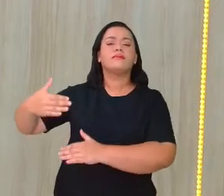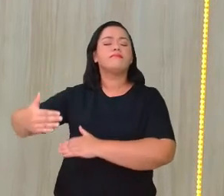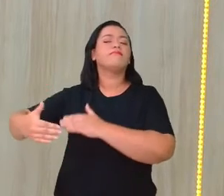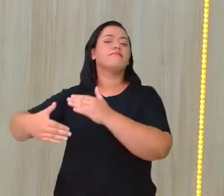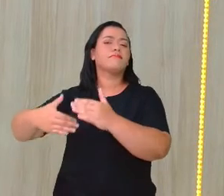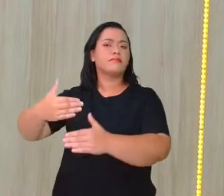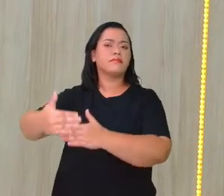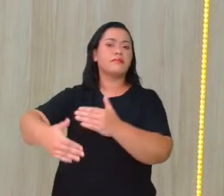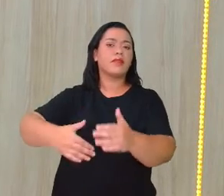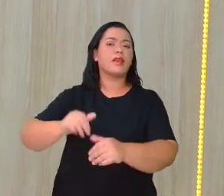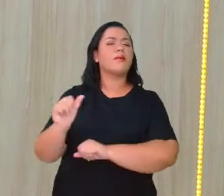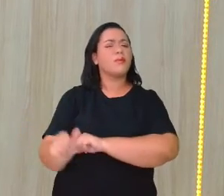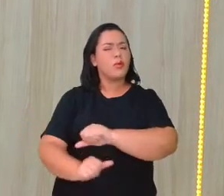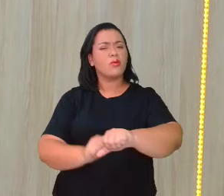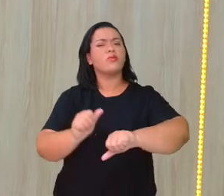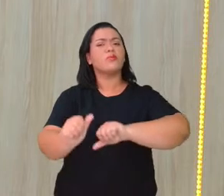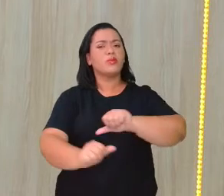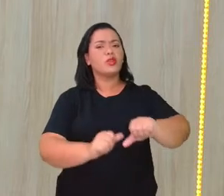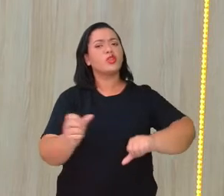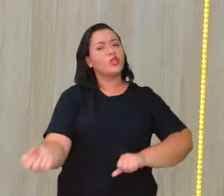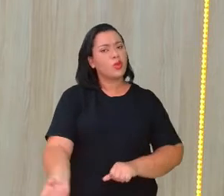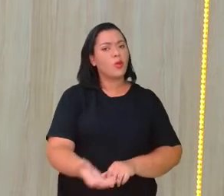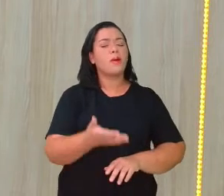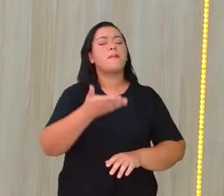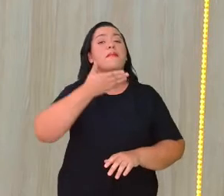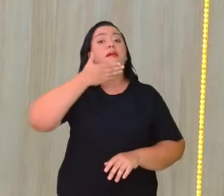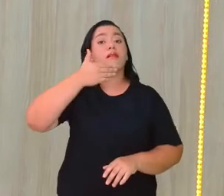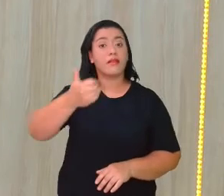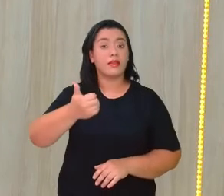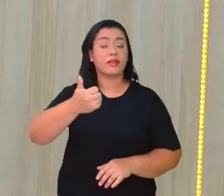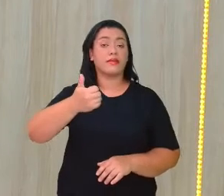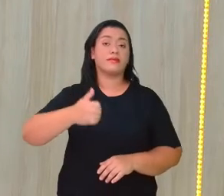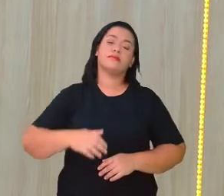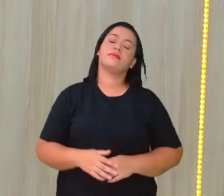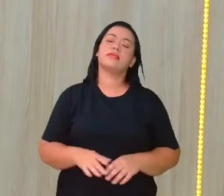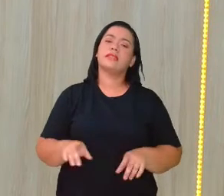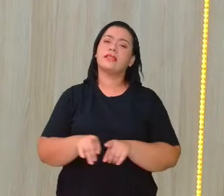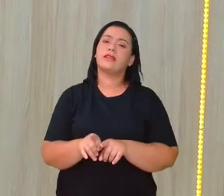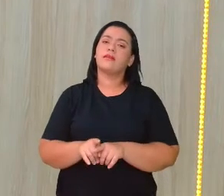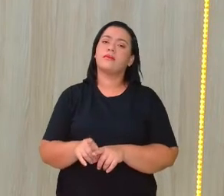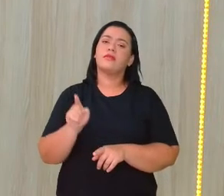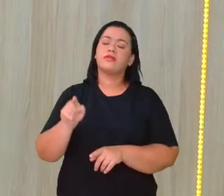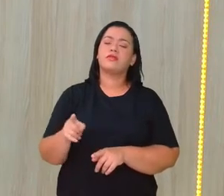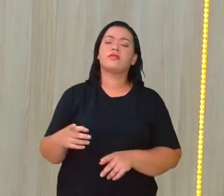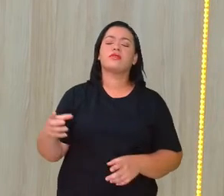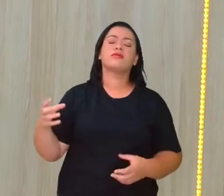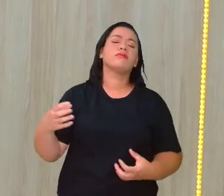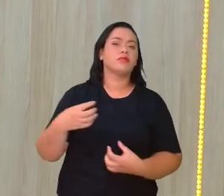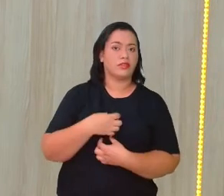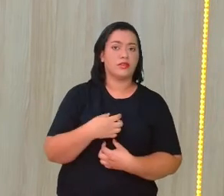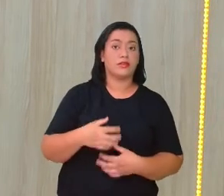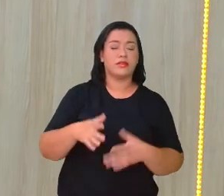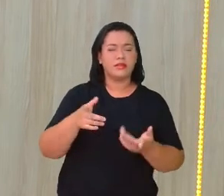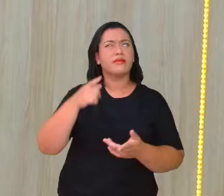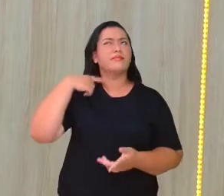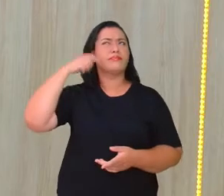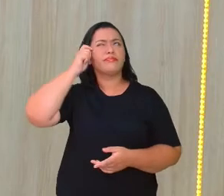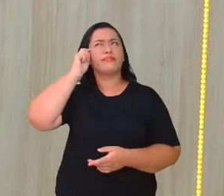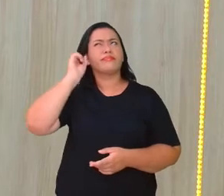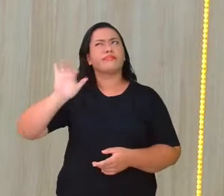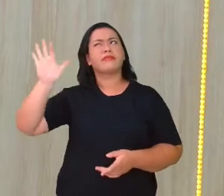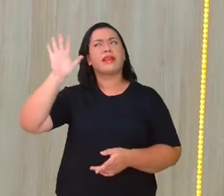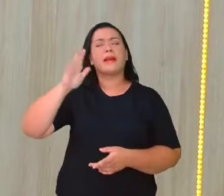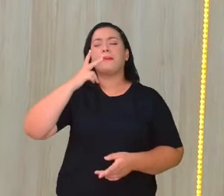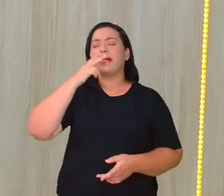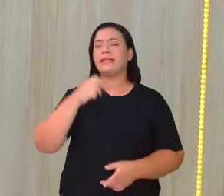elas vão se modificando, né? Vão melhorando ali o seu funcionamento. Porque imagina, se a gente